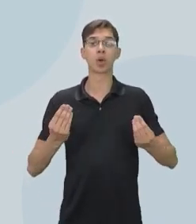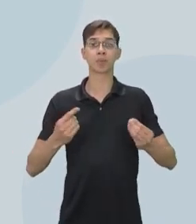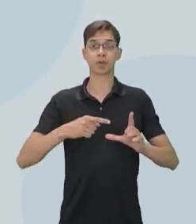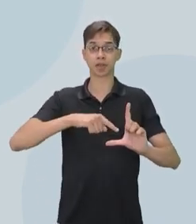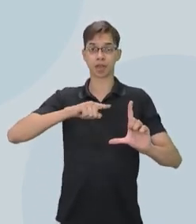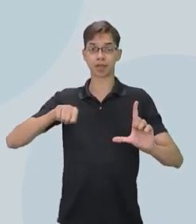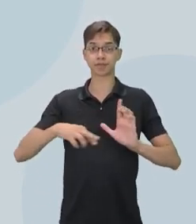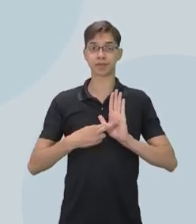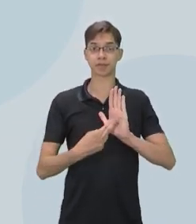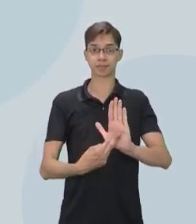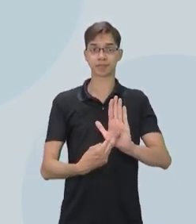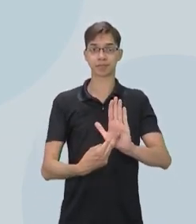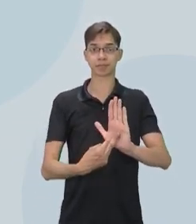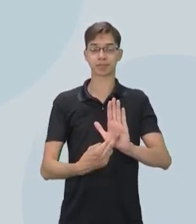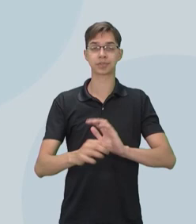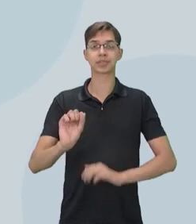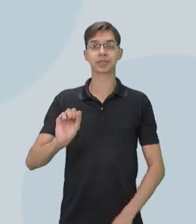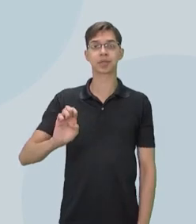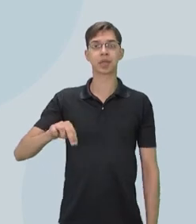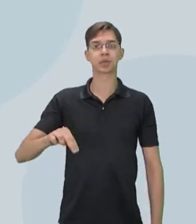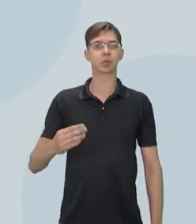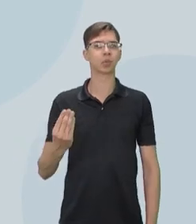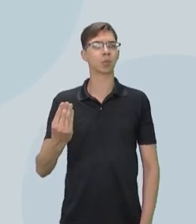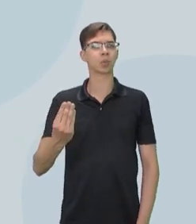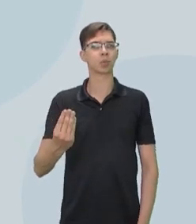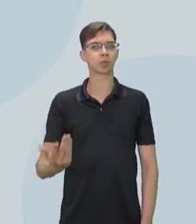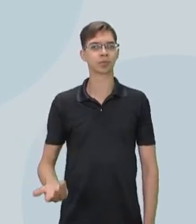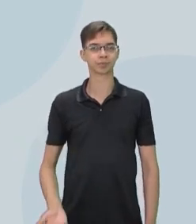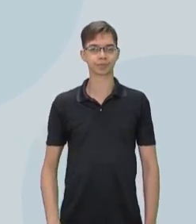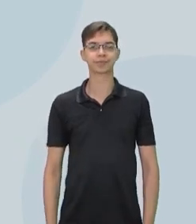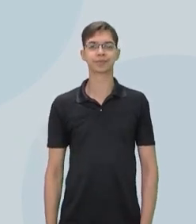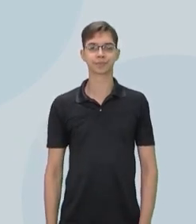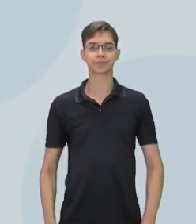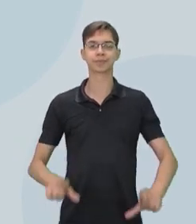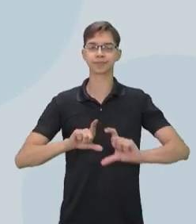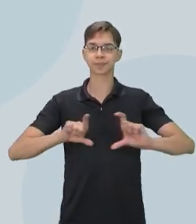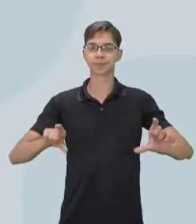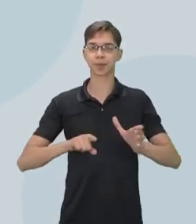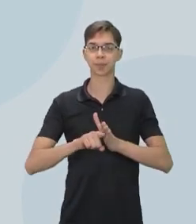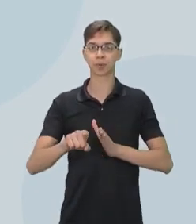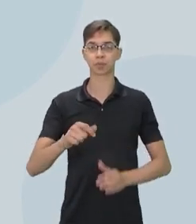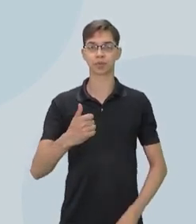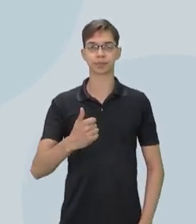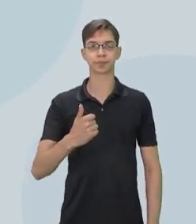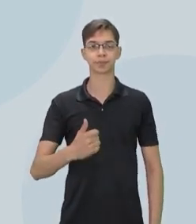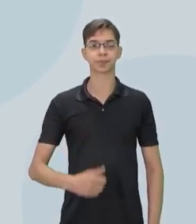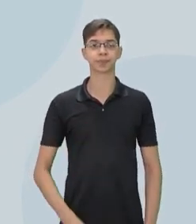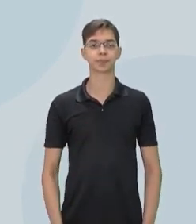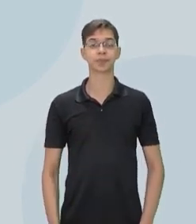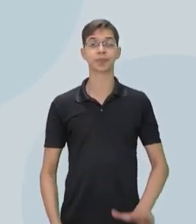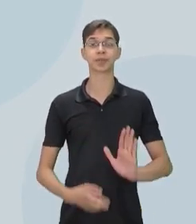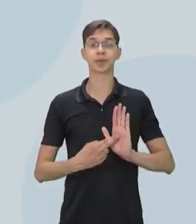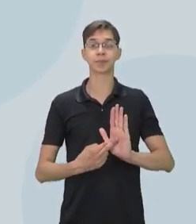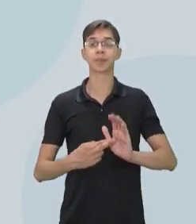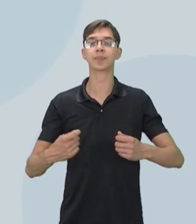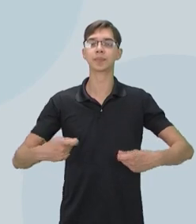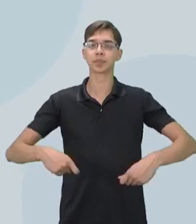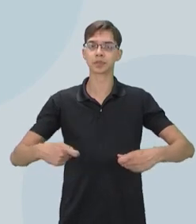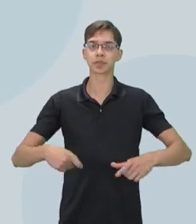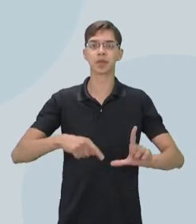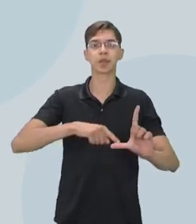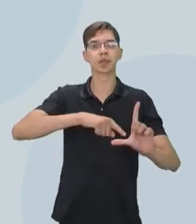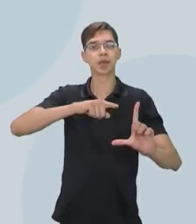graficamente, essa função seno, né? É isso que ele está pedindo, a representação gráfica. Então, vamos lá,